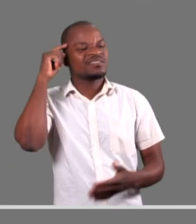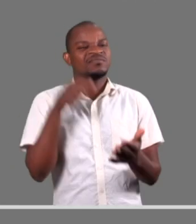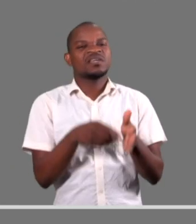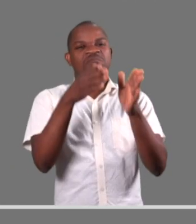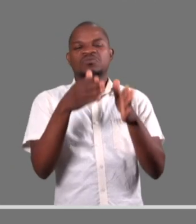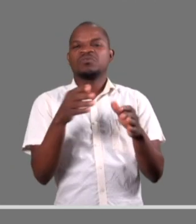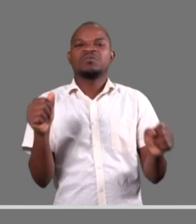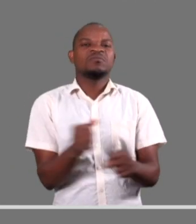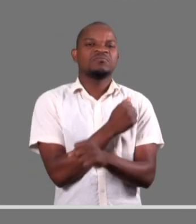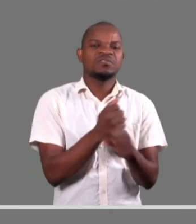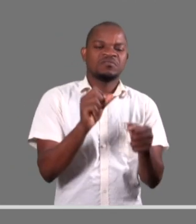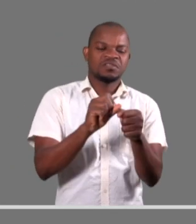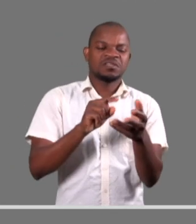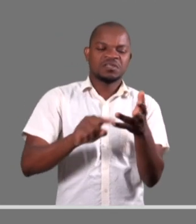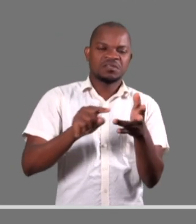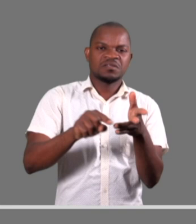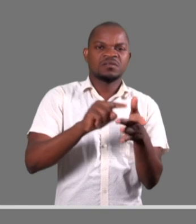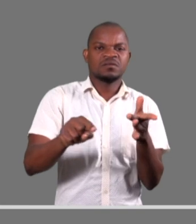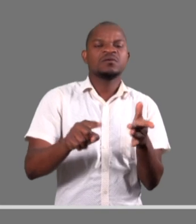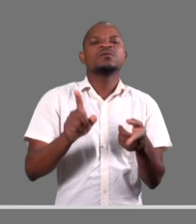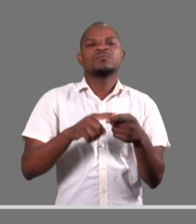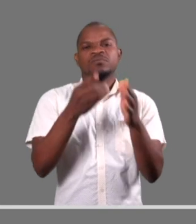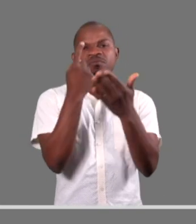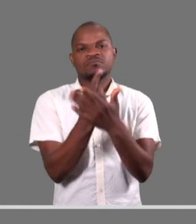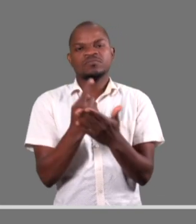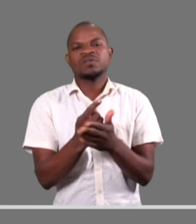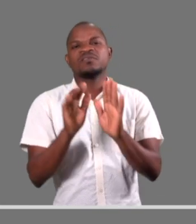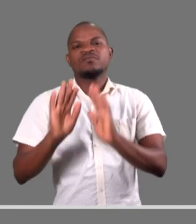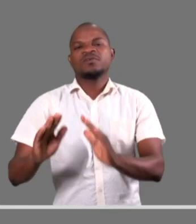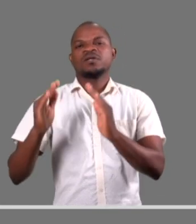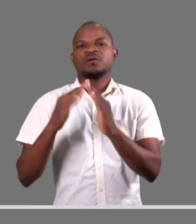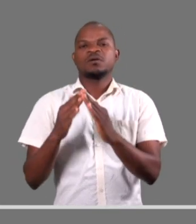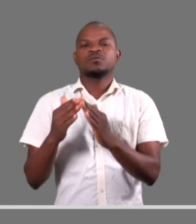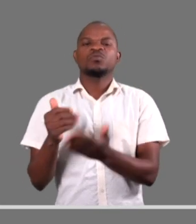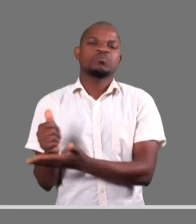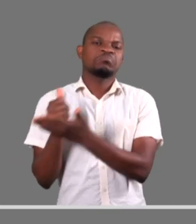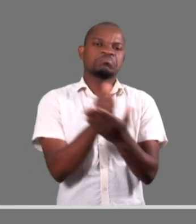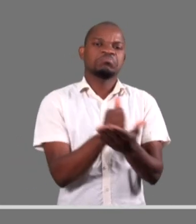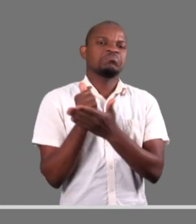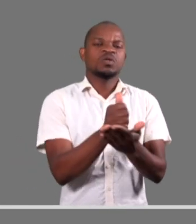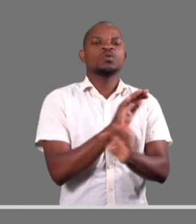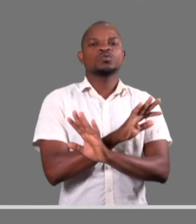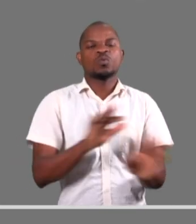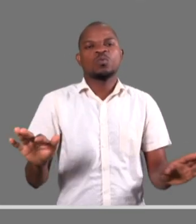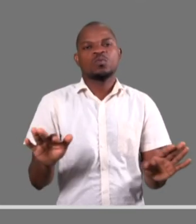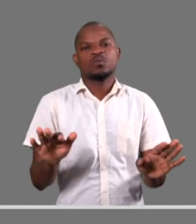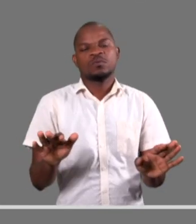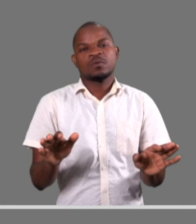deficientes como pessoas incapazes, pessoas que devem ficar em casa e receberem tudo